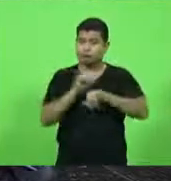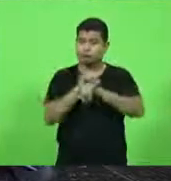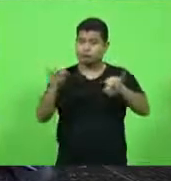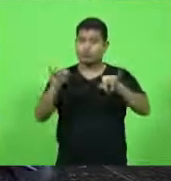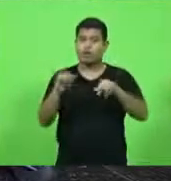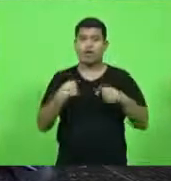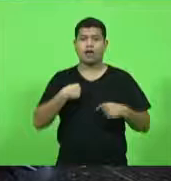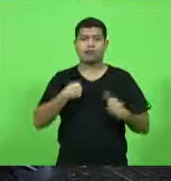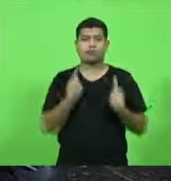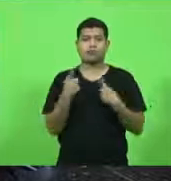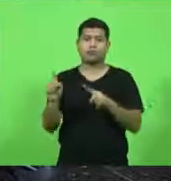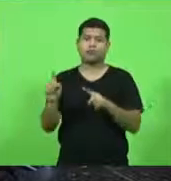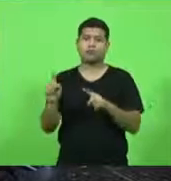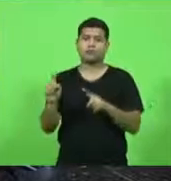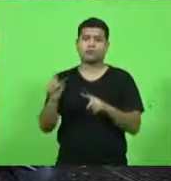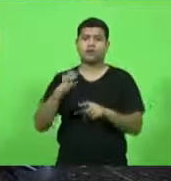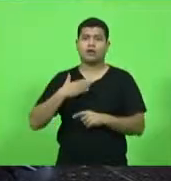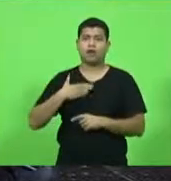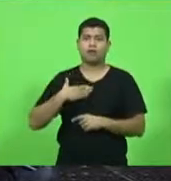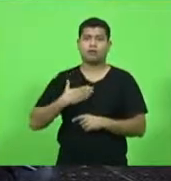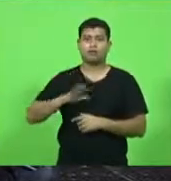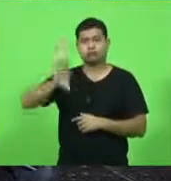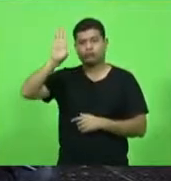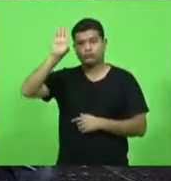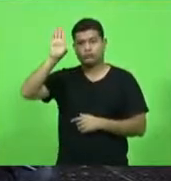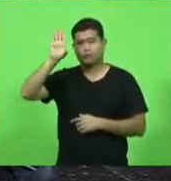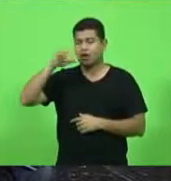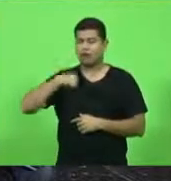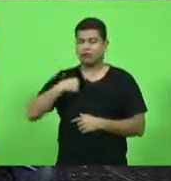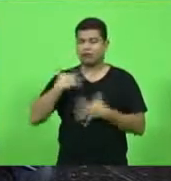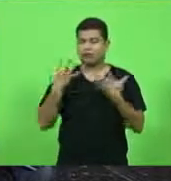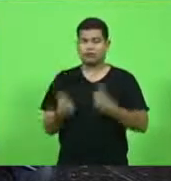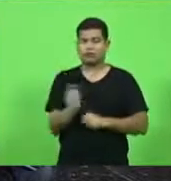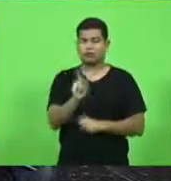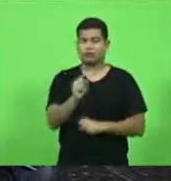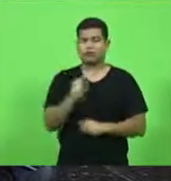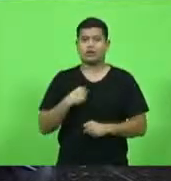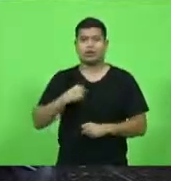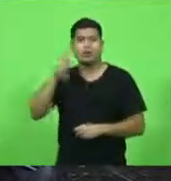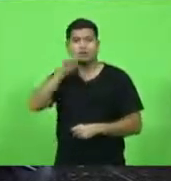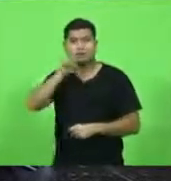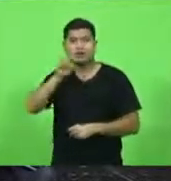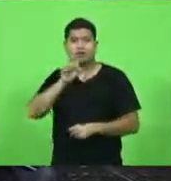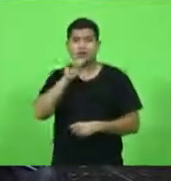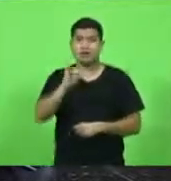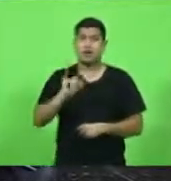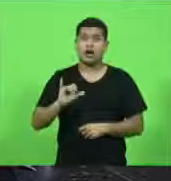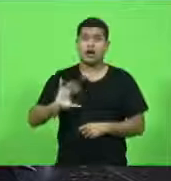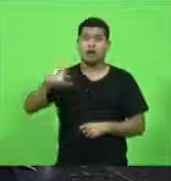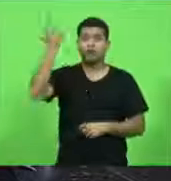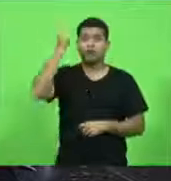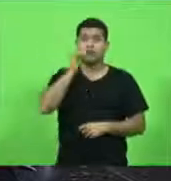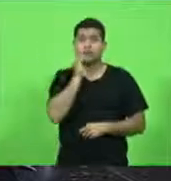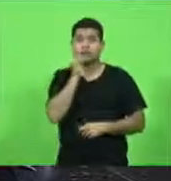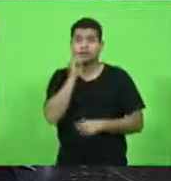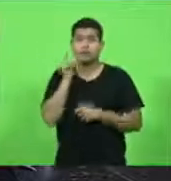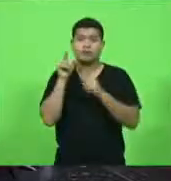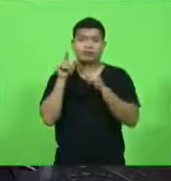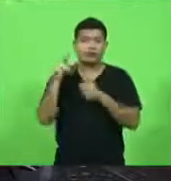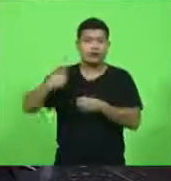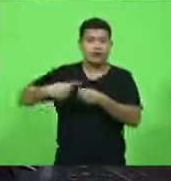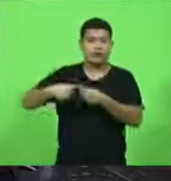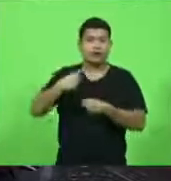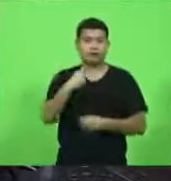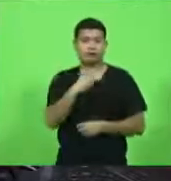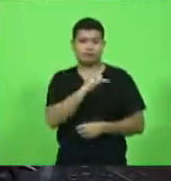contrário. Eu vou levantar minha mão e não vou fazer mais isso. Emergência, se por acaso der uma tragédia igual aconteceu lá em Presidente Getúlio.